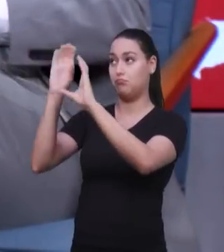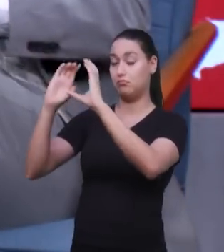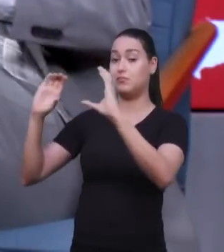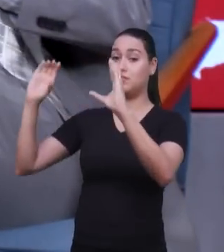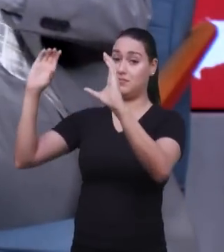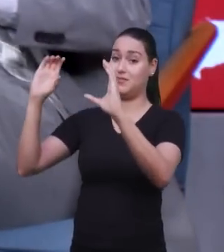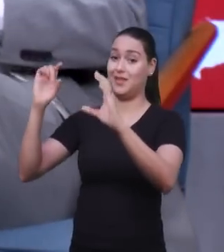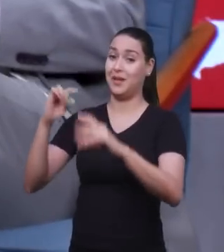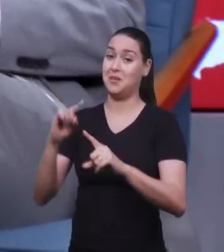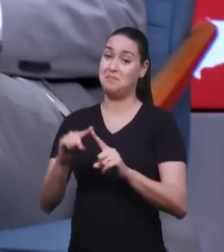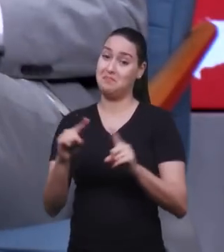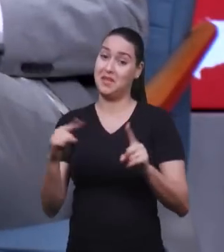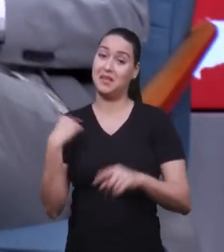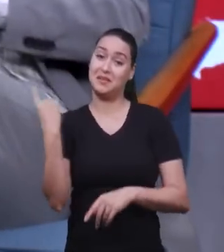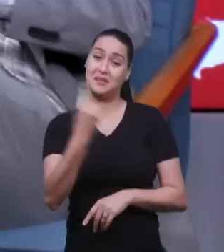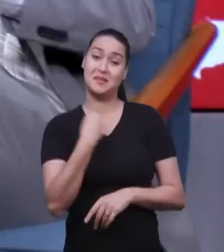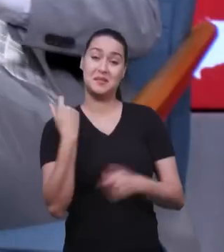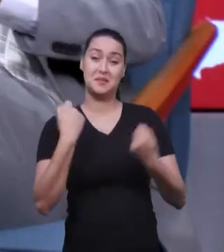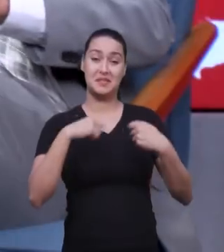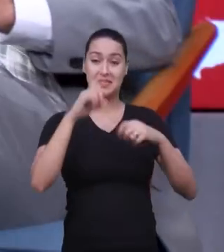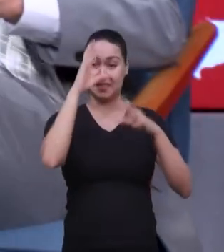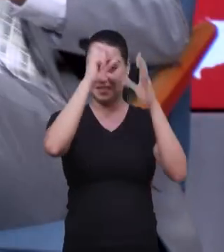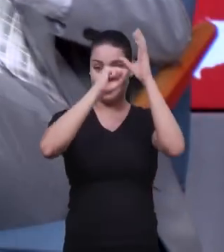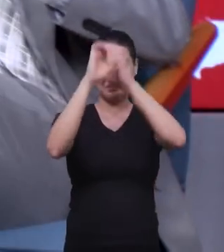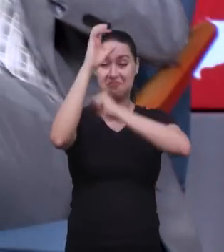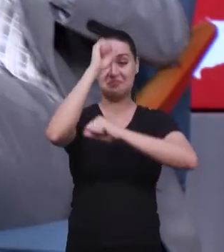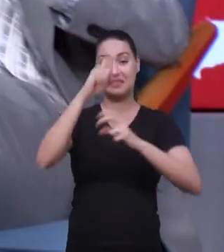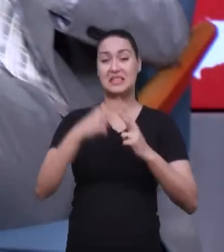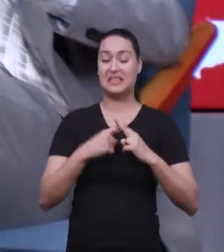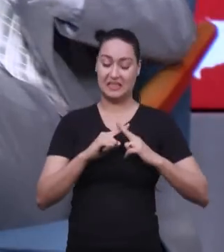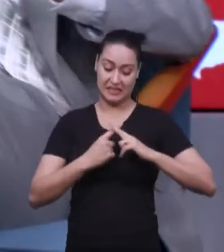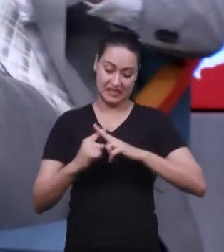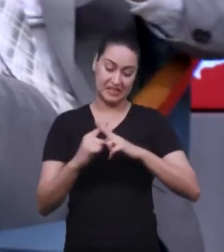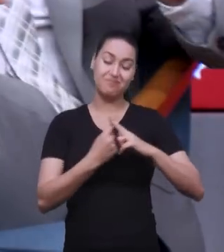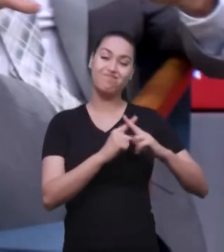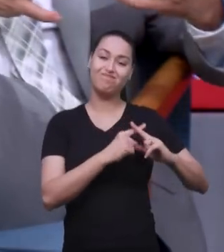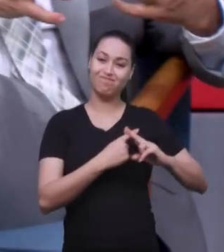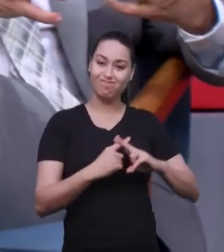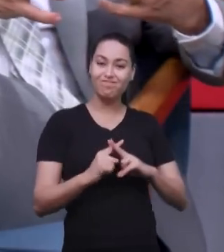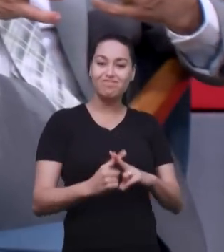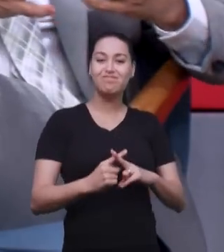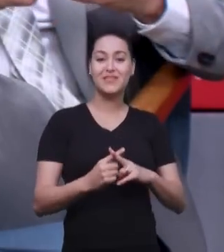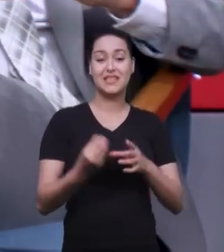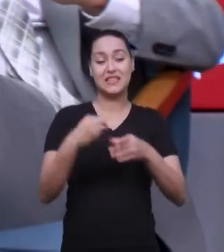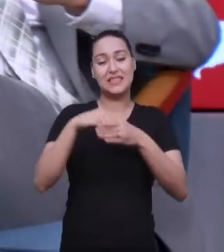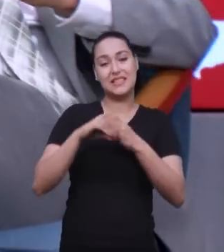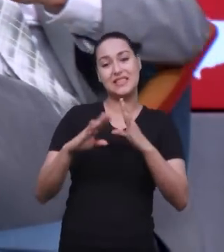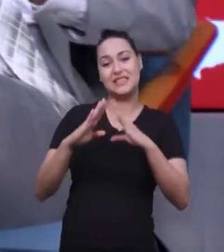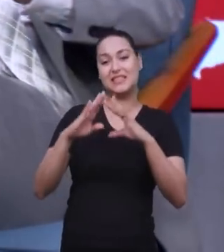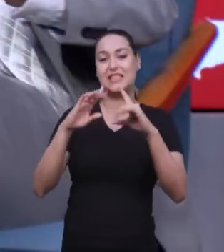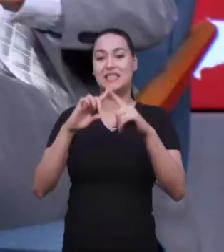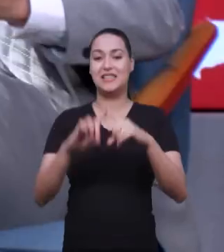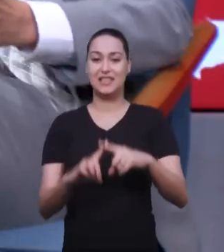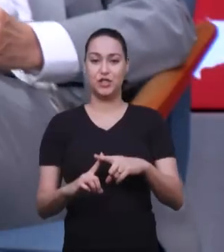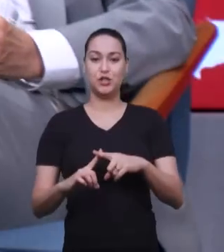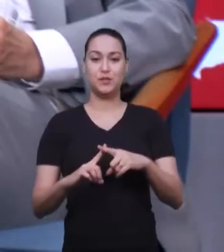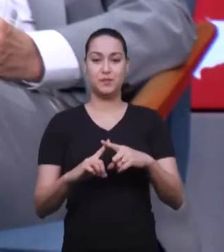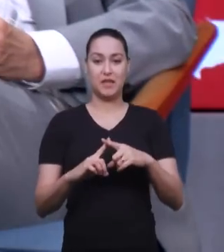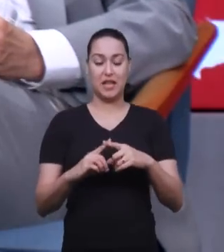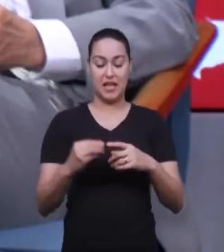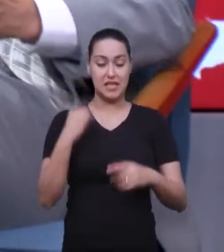Dentro dessa operação. Esse é o nosso aprendizado, porque nós somos aperfeiçoados. O crente ele é aperfeiçoado no